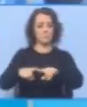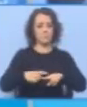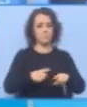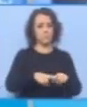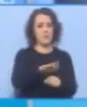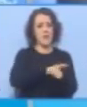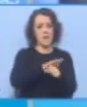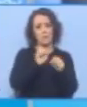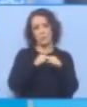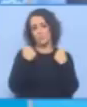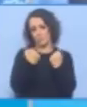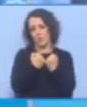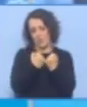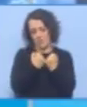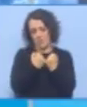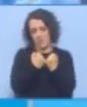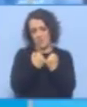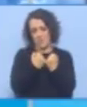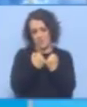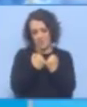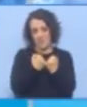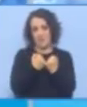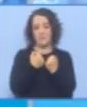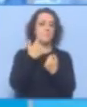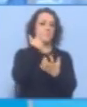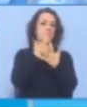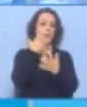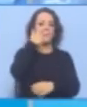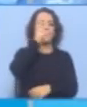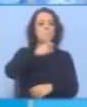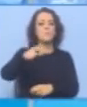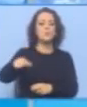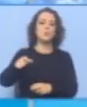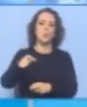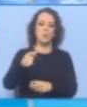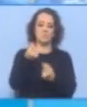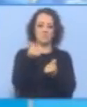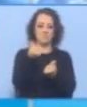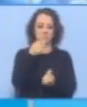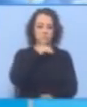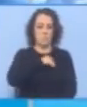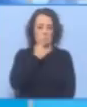da sociedade e de uma maneira particular os vencimentos das pessoas do topo, não é, que